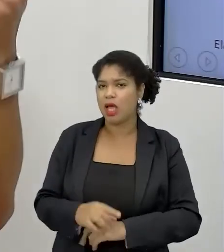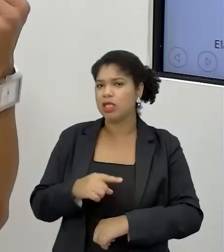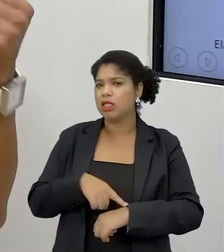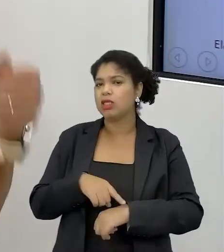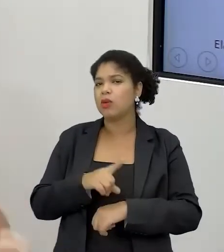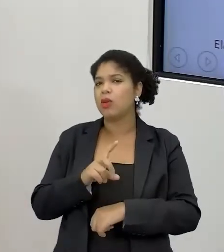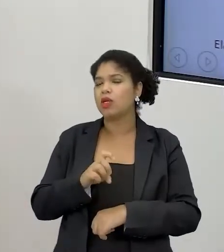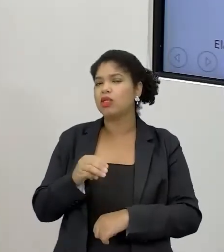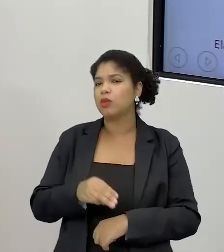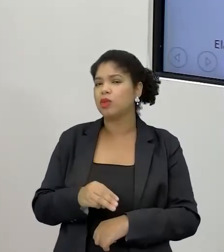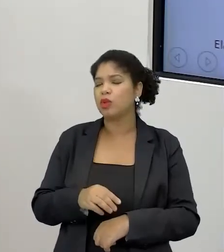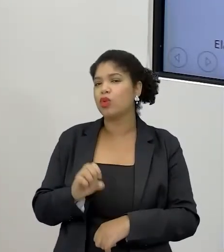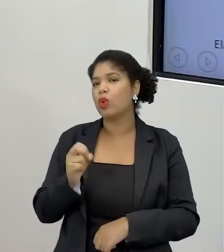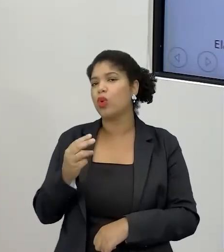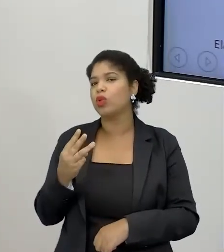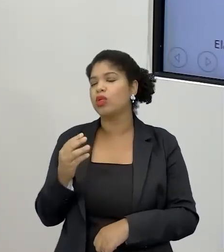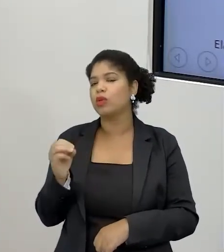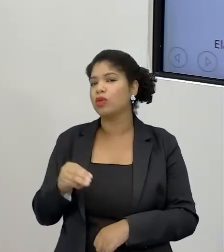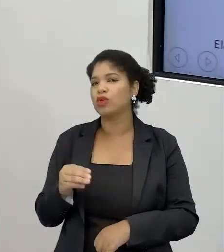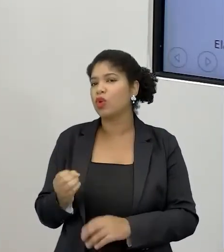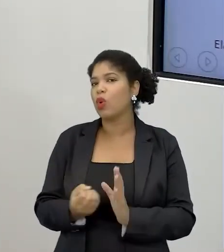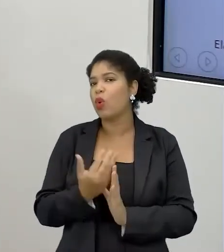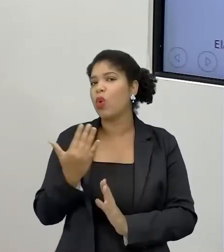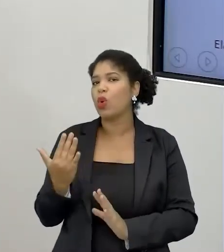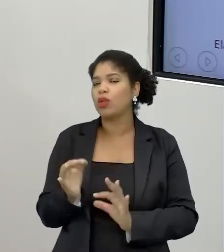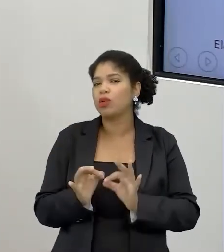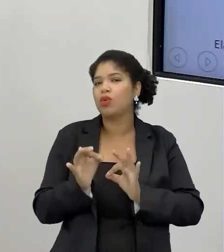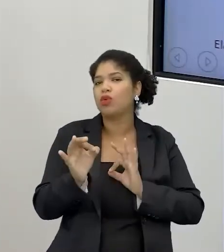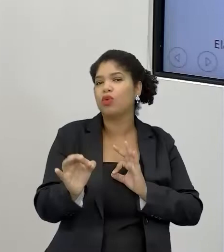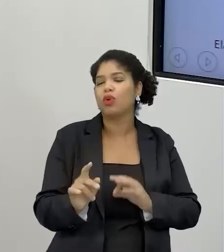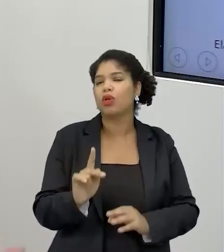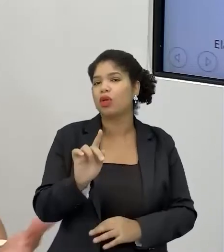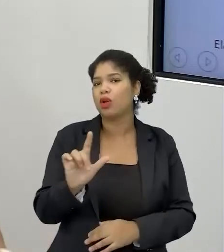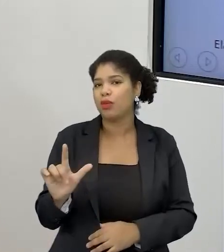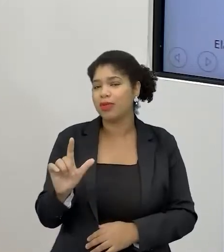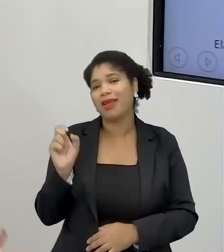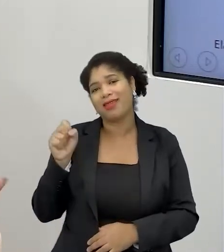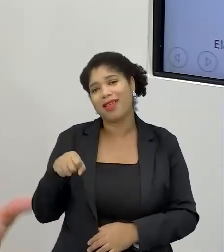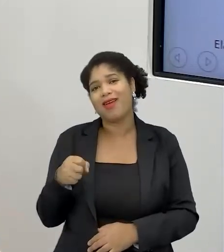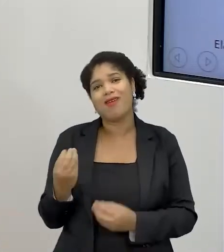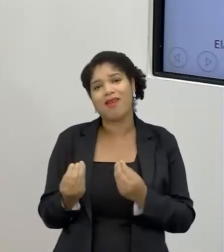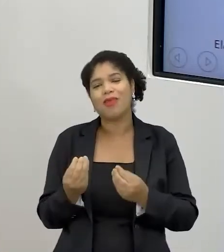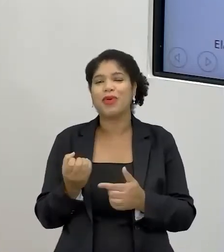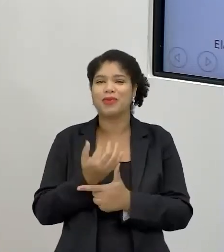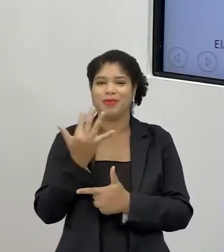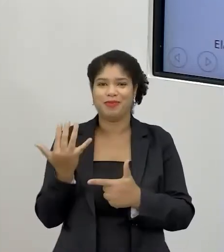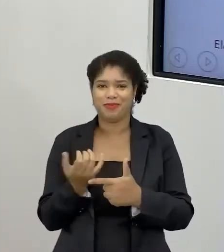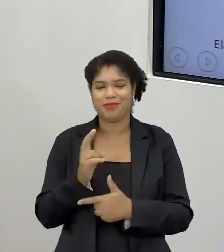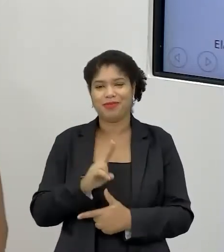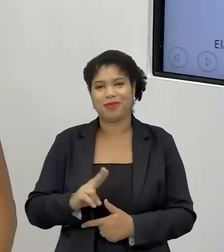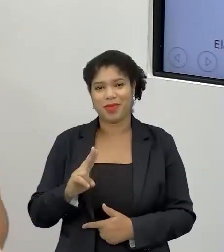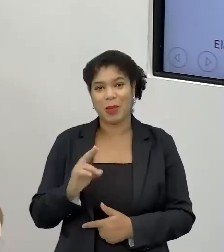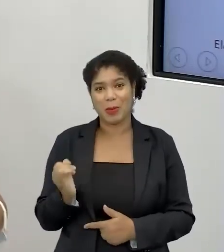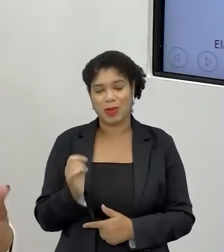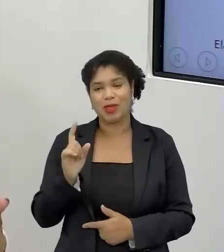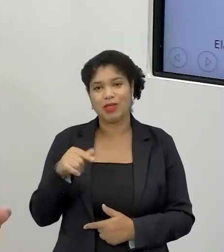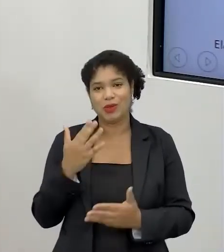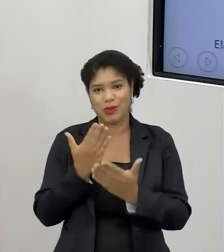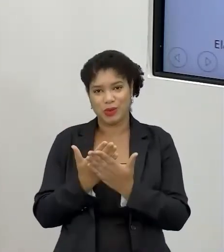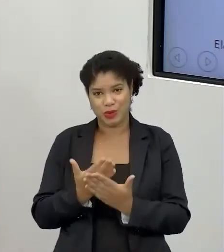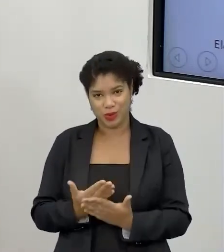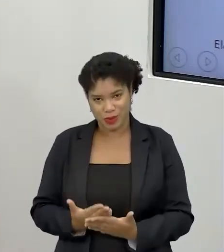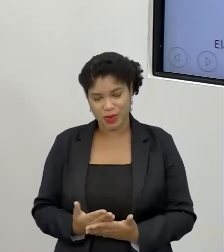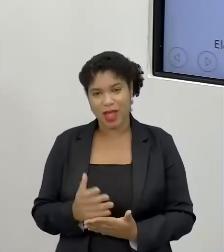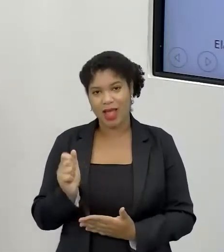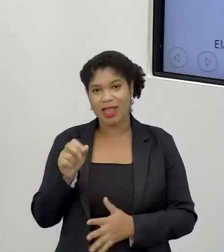adequadas, substituição na expressão algébrica, tá certo? É um ganho muito importante aí nos nossos estudos, quando a gente consegue